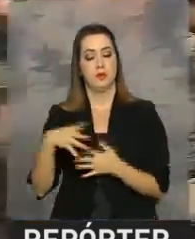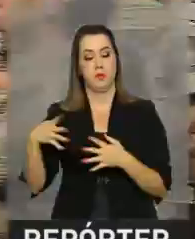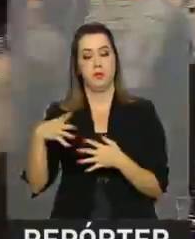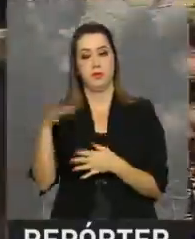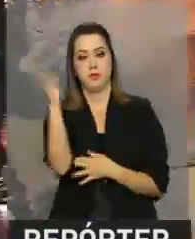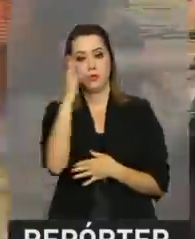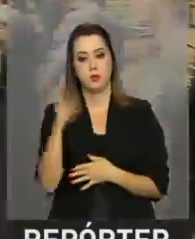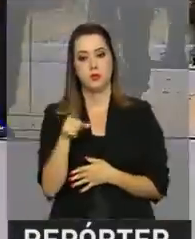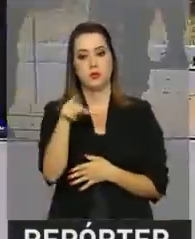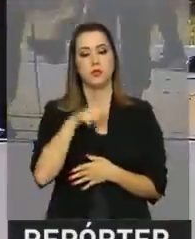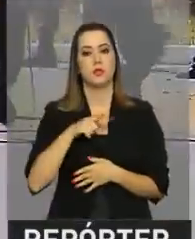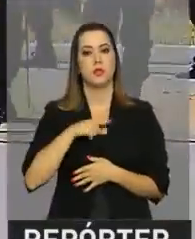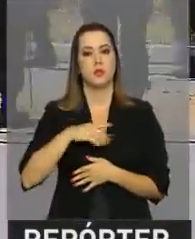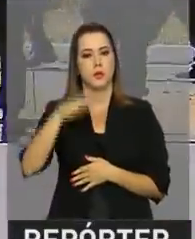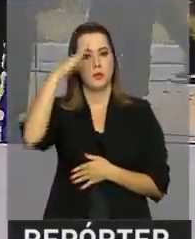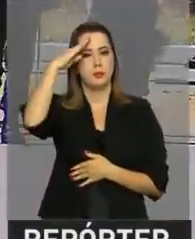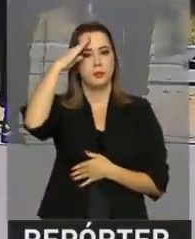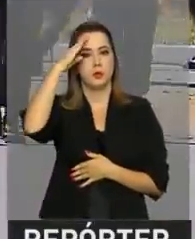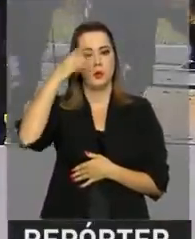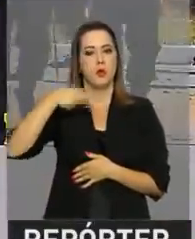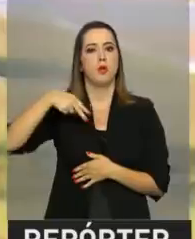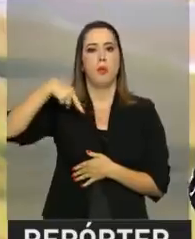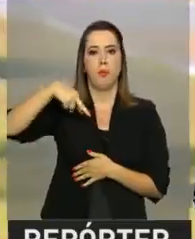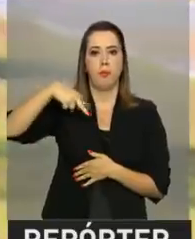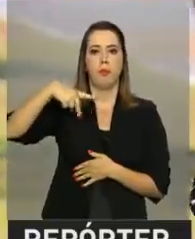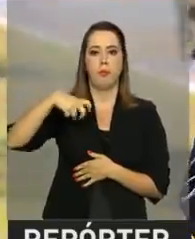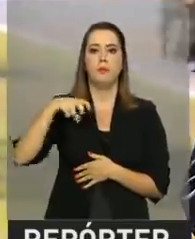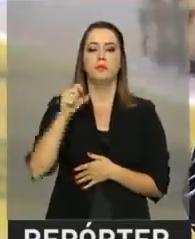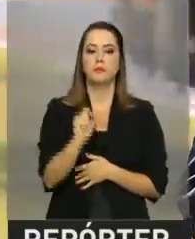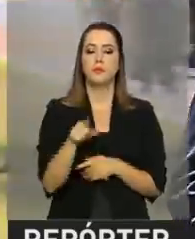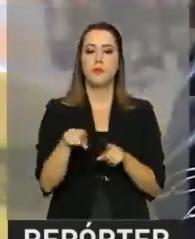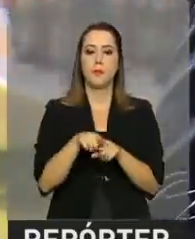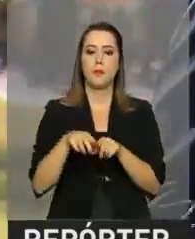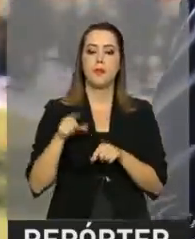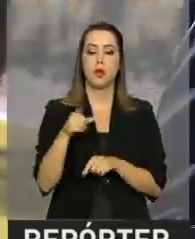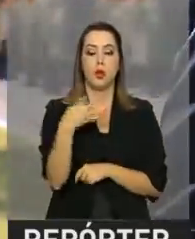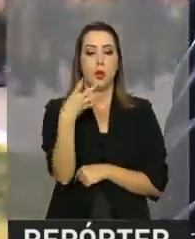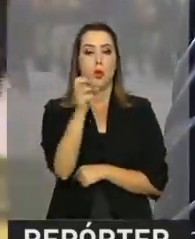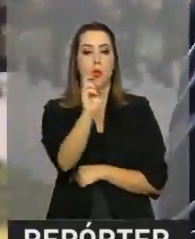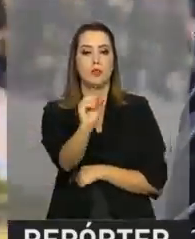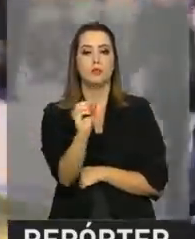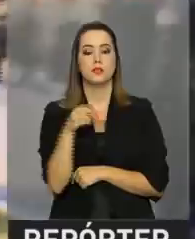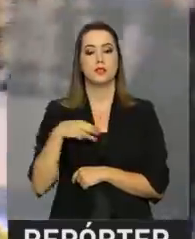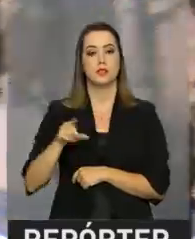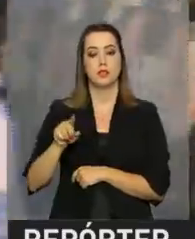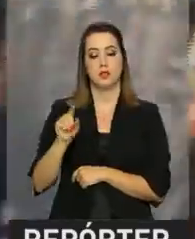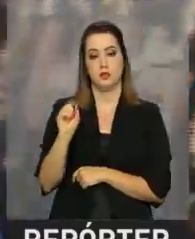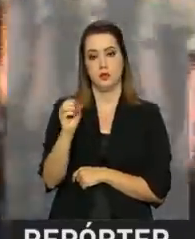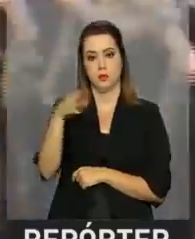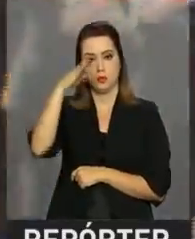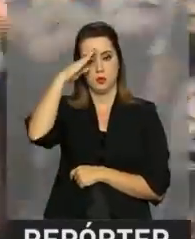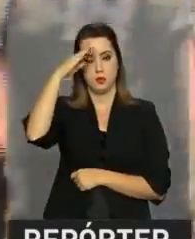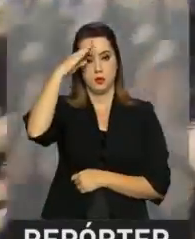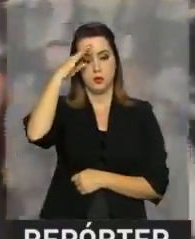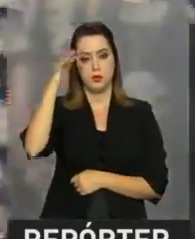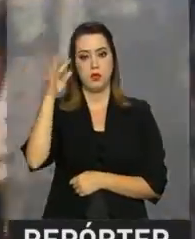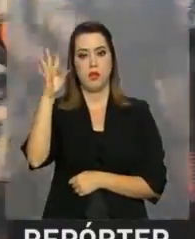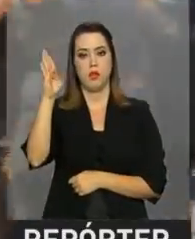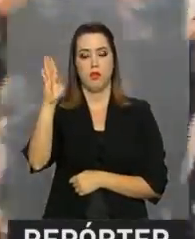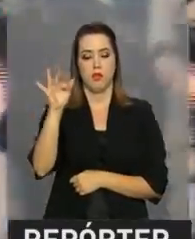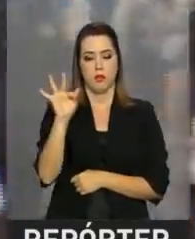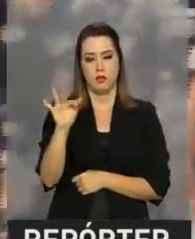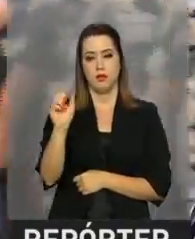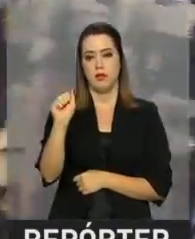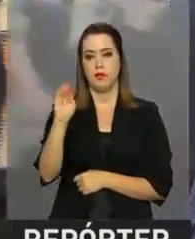da FAB participam também do desfile terrestre. Neste ano, 450 militares da Força Aérea Brasileira participam